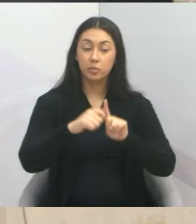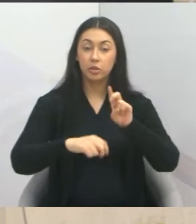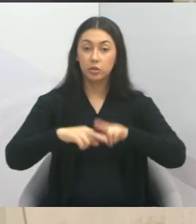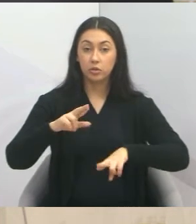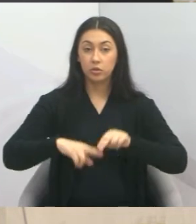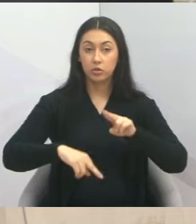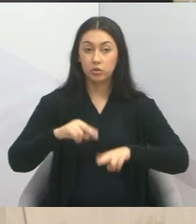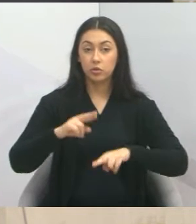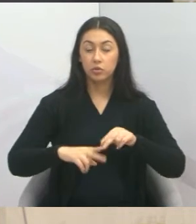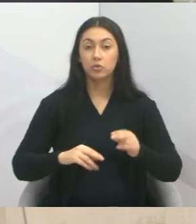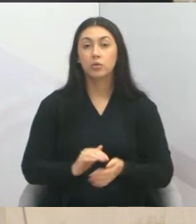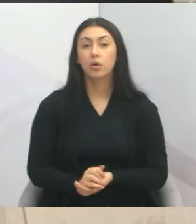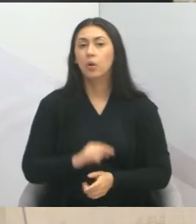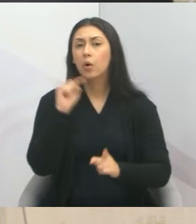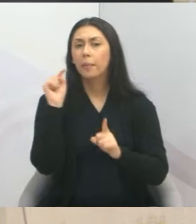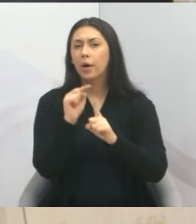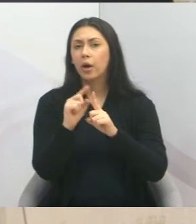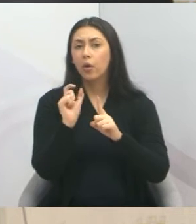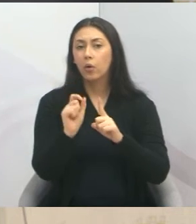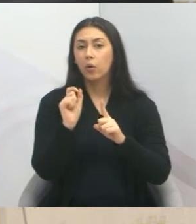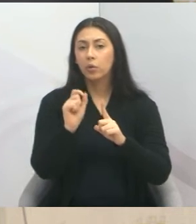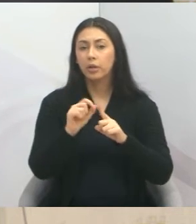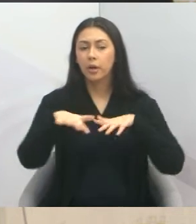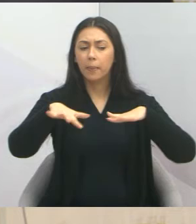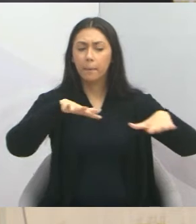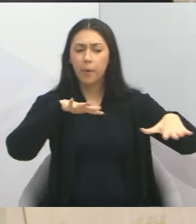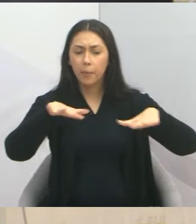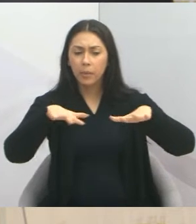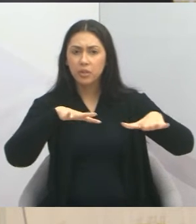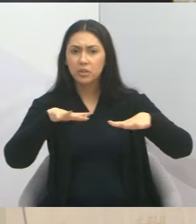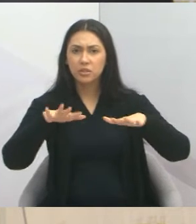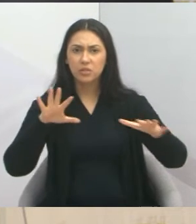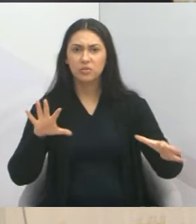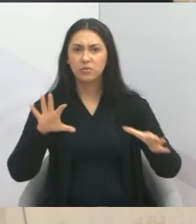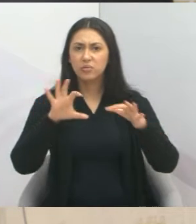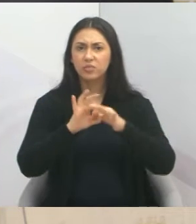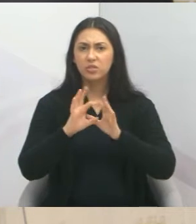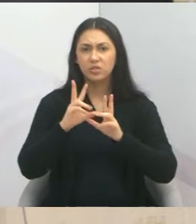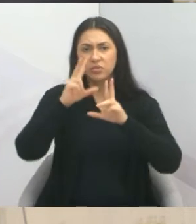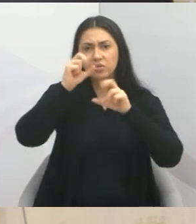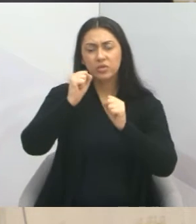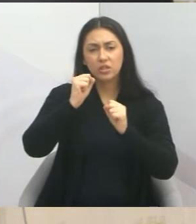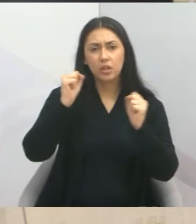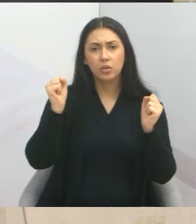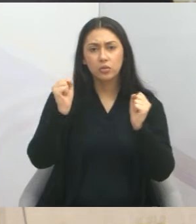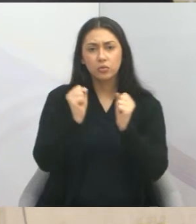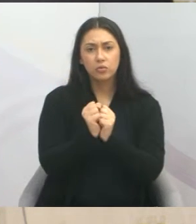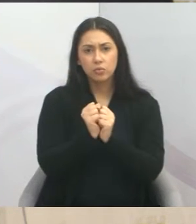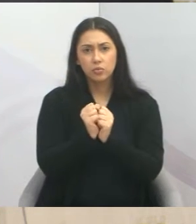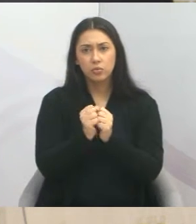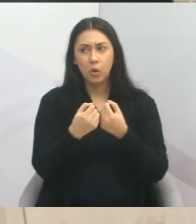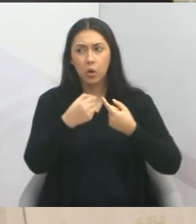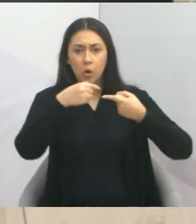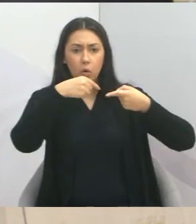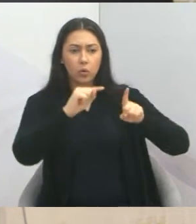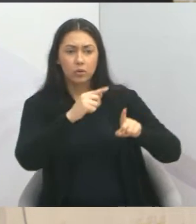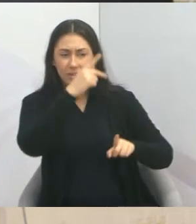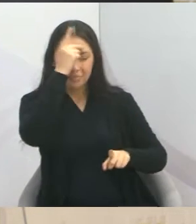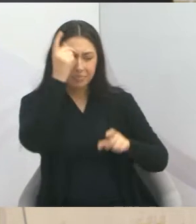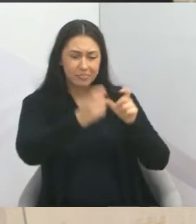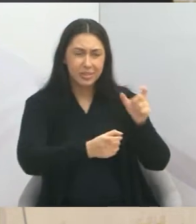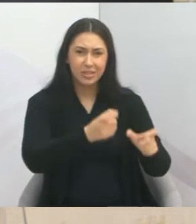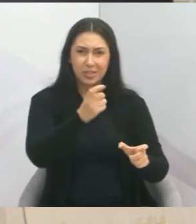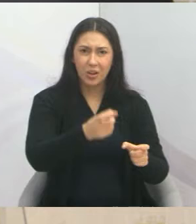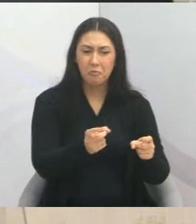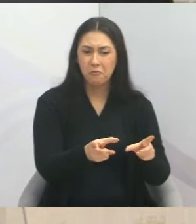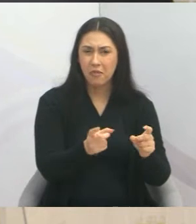ou fora tem o objetivo de Por meio dessa mobilização somar esforços para o enfrentamento e prevenção do uso de drogas e na